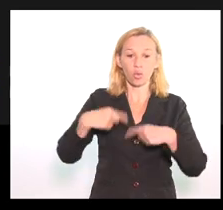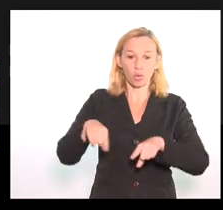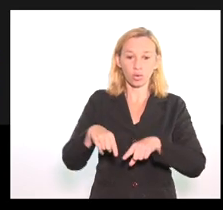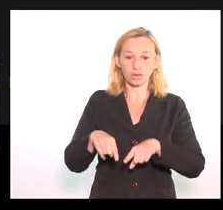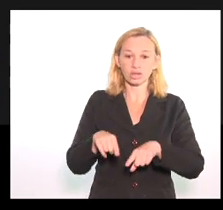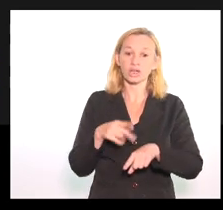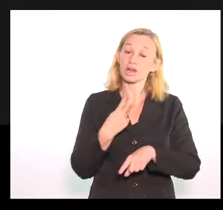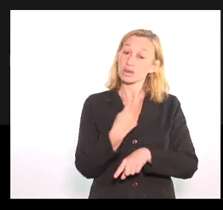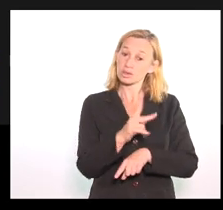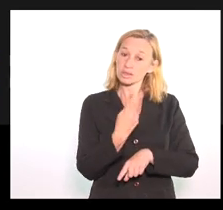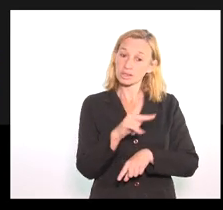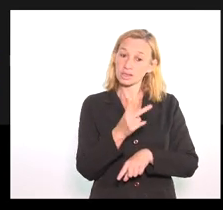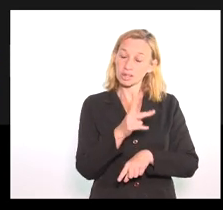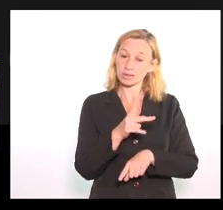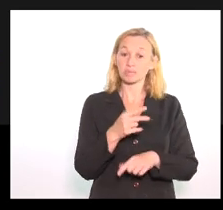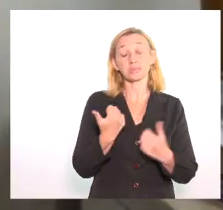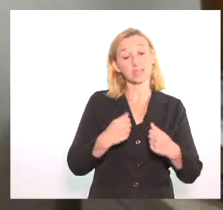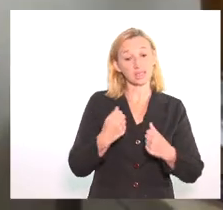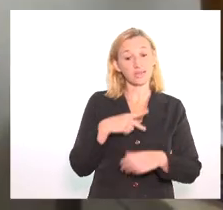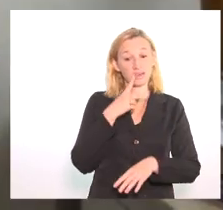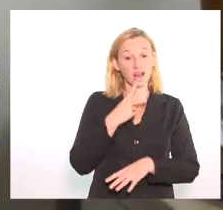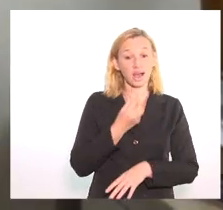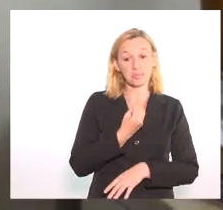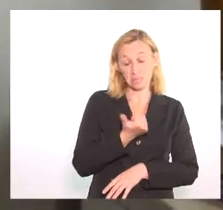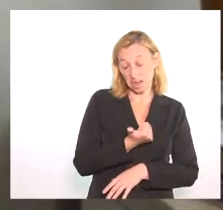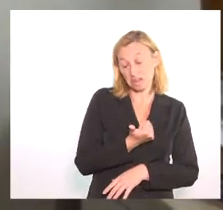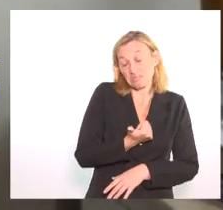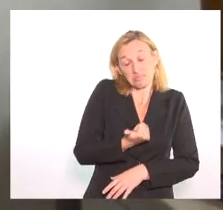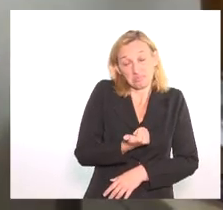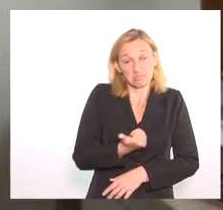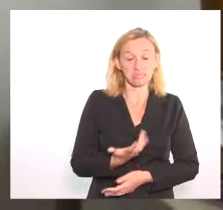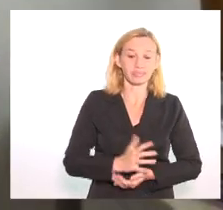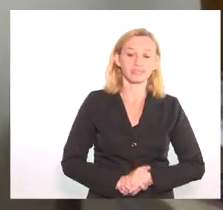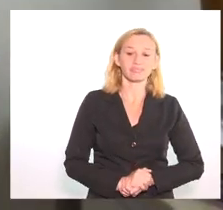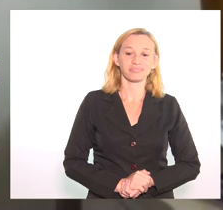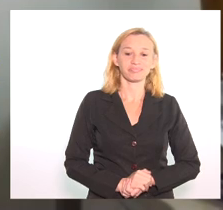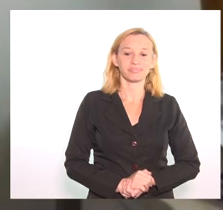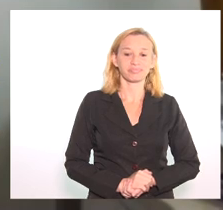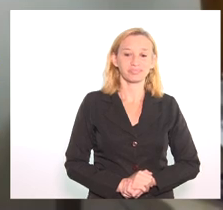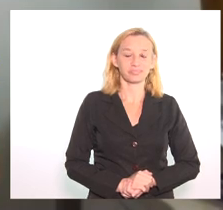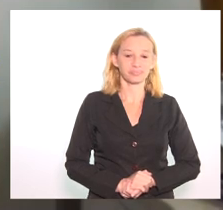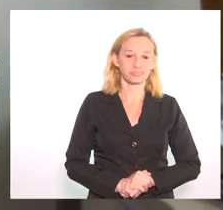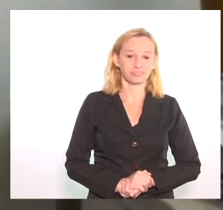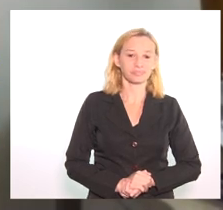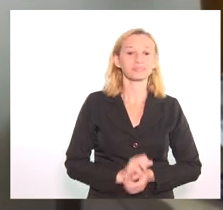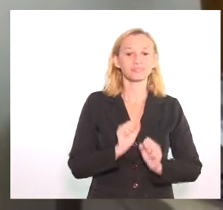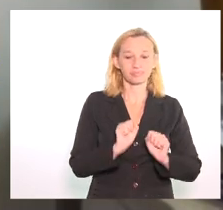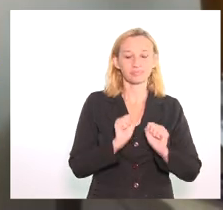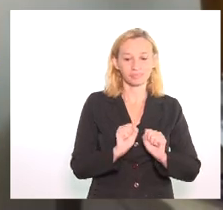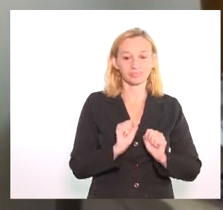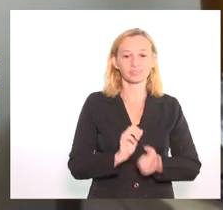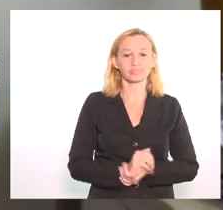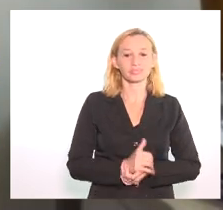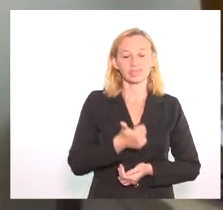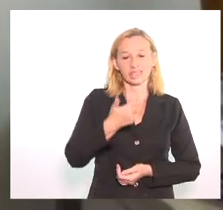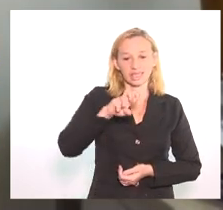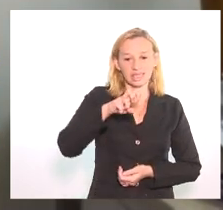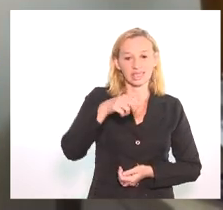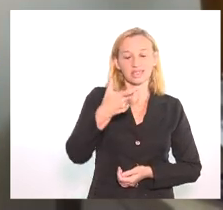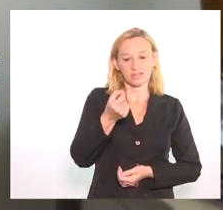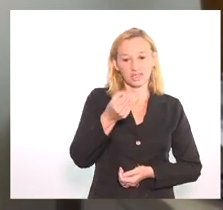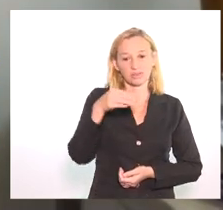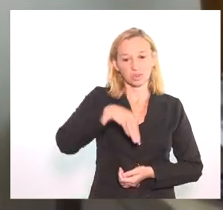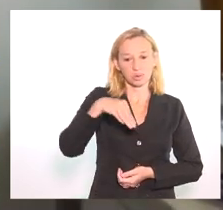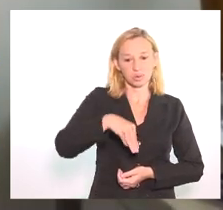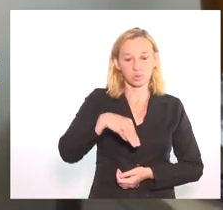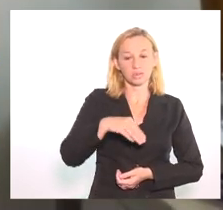de fazer transparência, muito bem. Se for gogó, só gogó. E se eu puder gastar aí 15, 20 minutos no máximo,